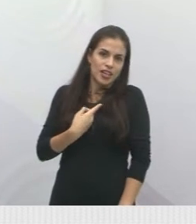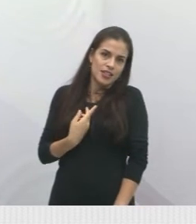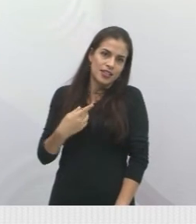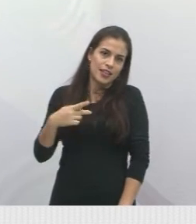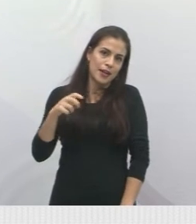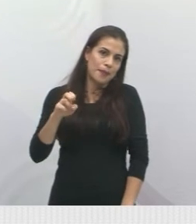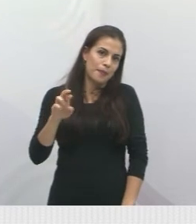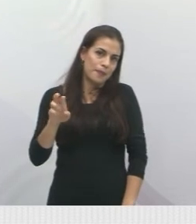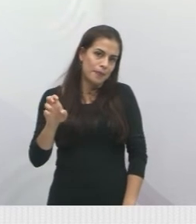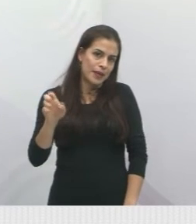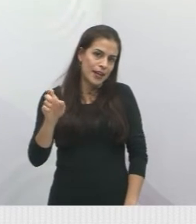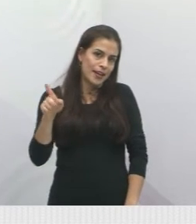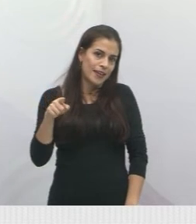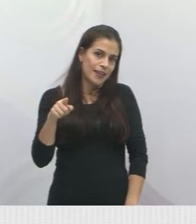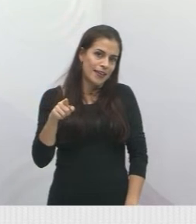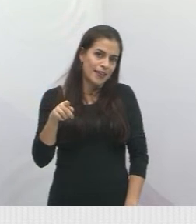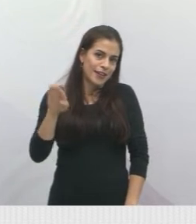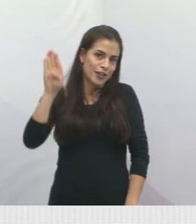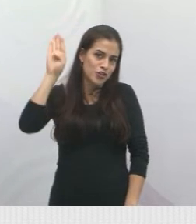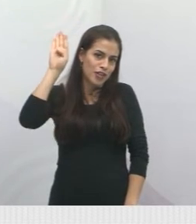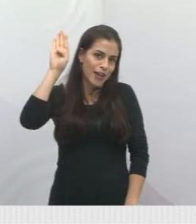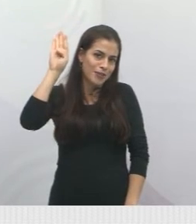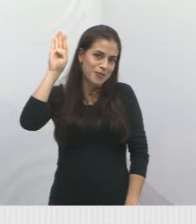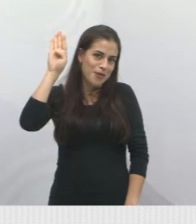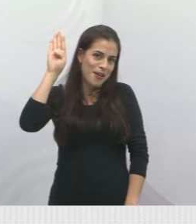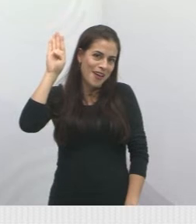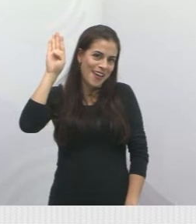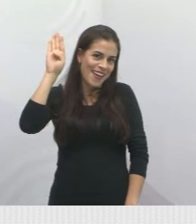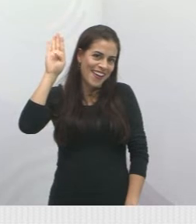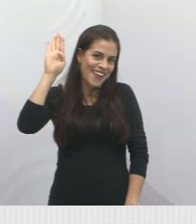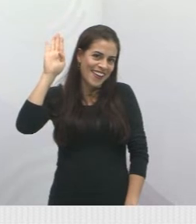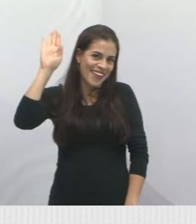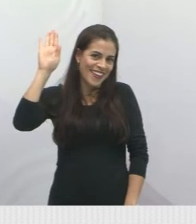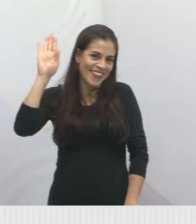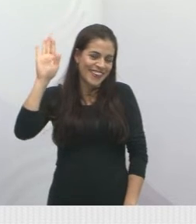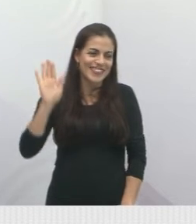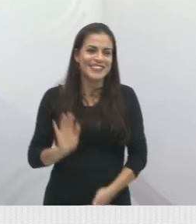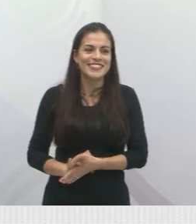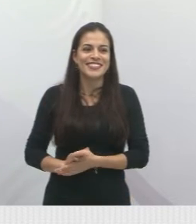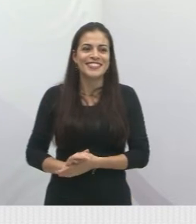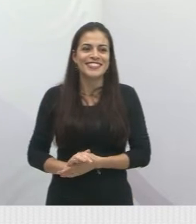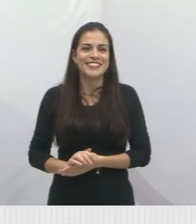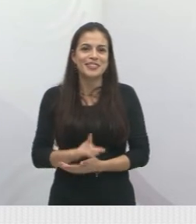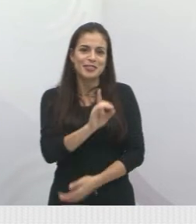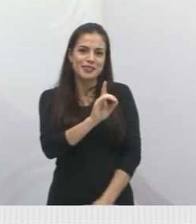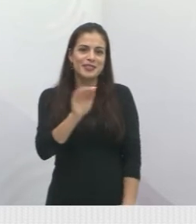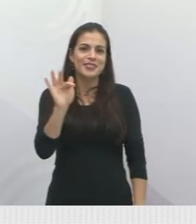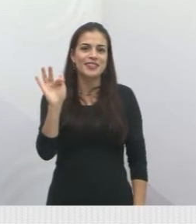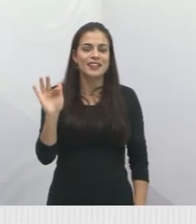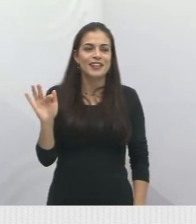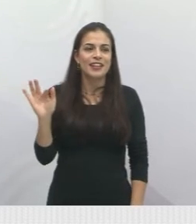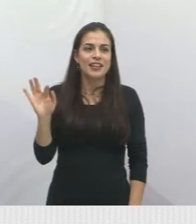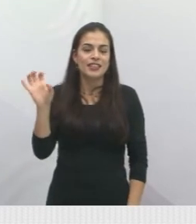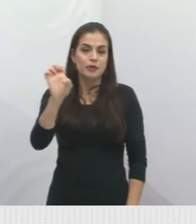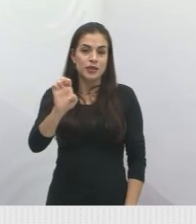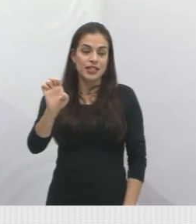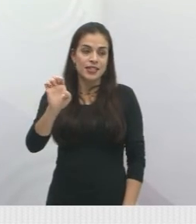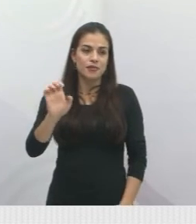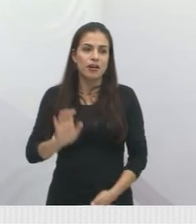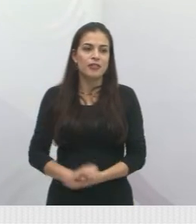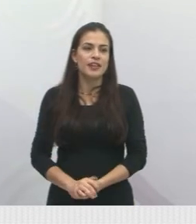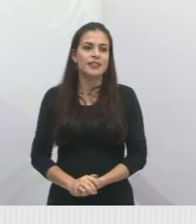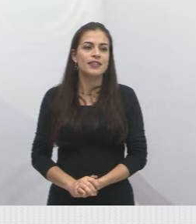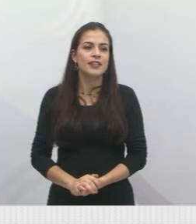a deputado estadual, pela coragem, pela determinação e aí a gente também depositar toda